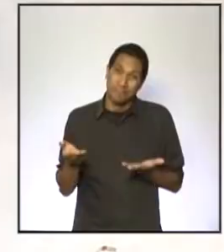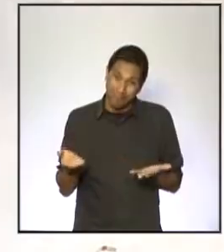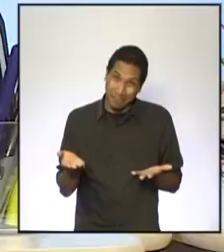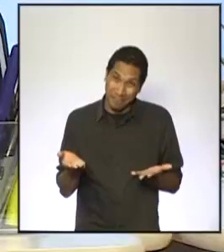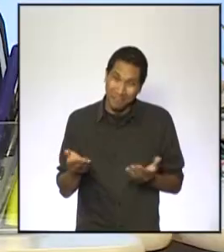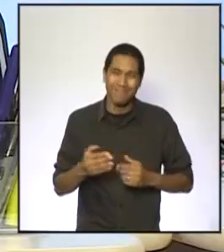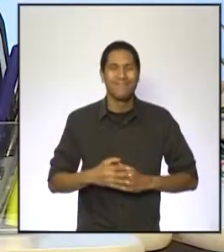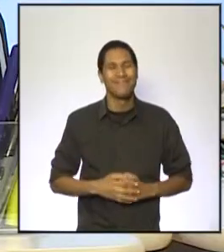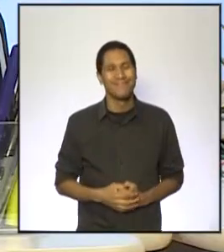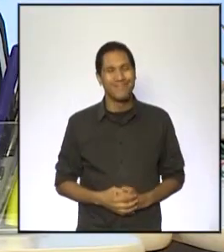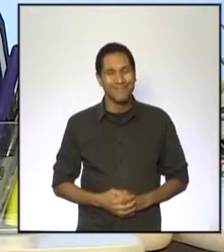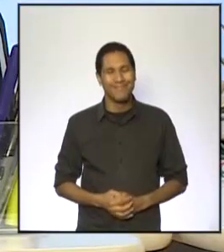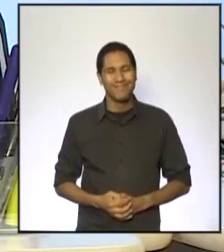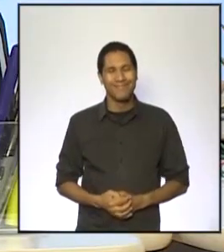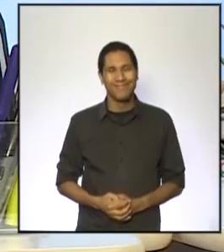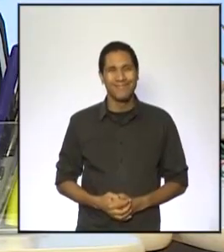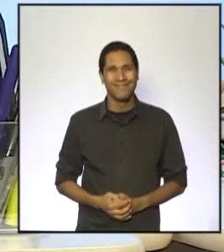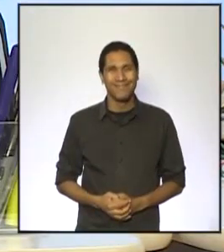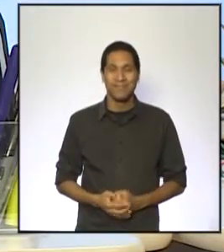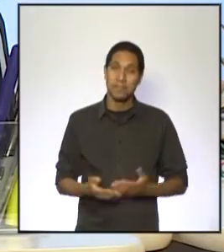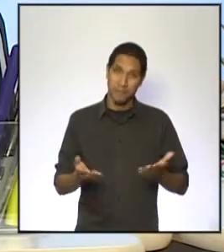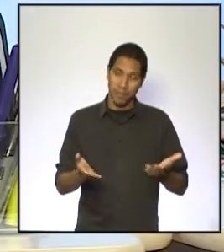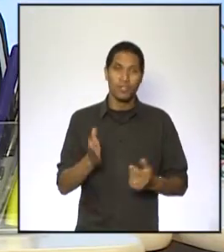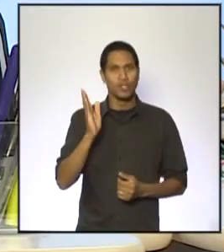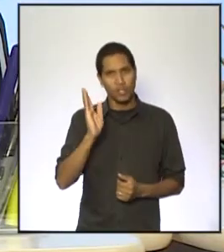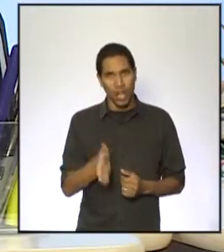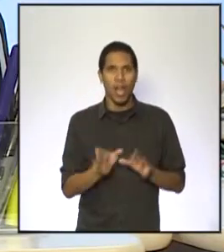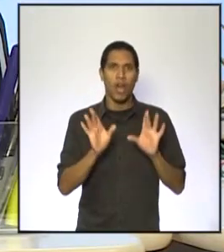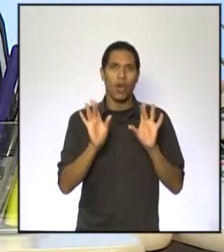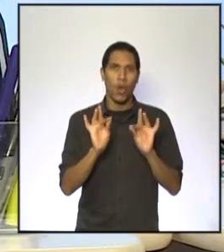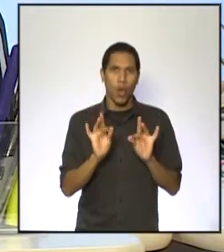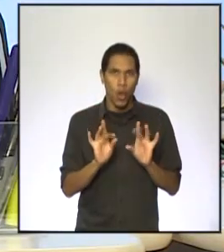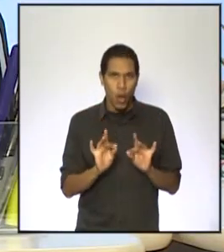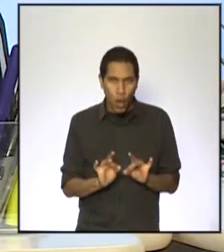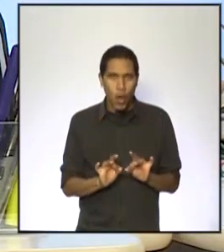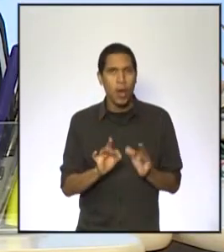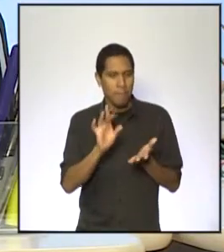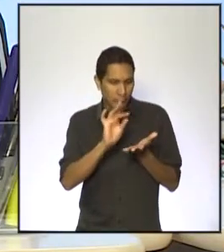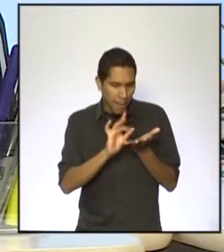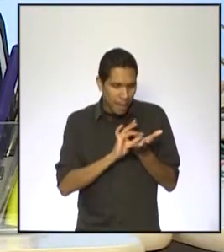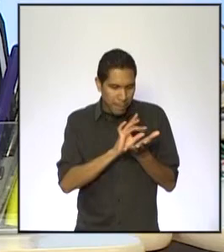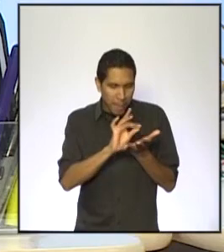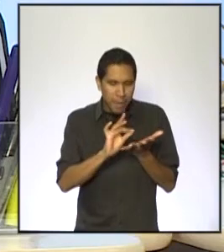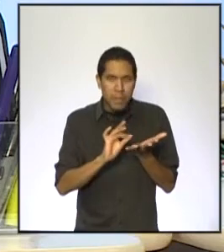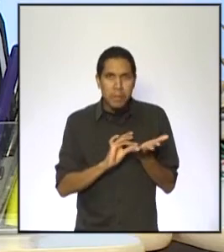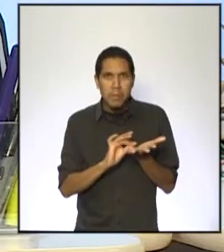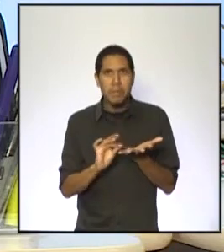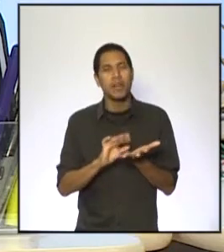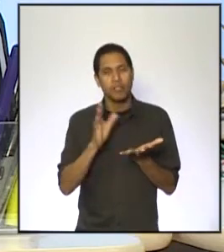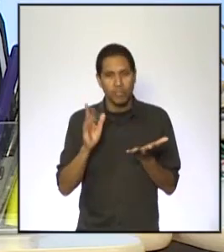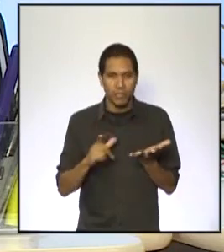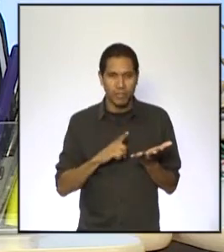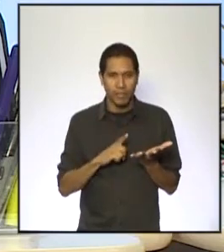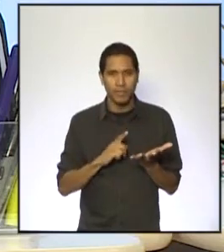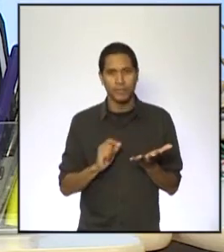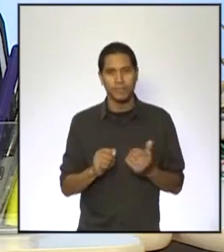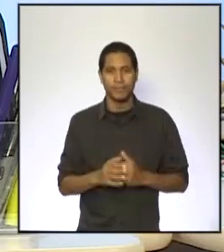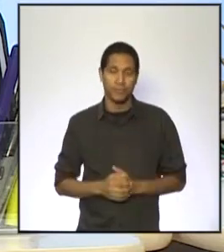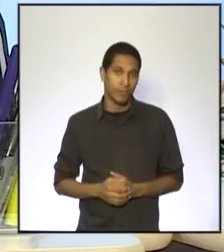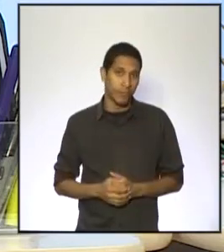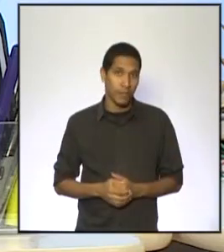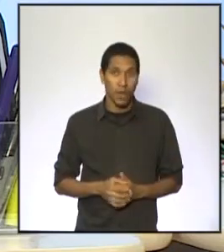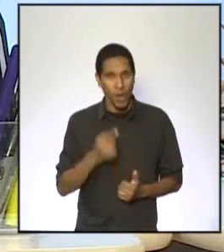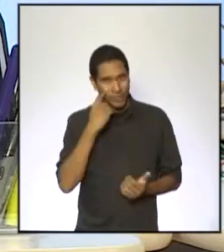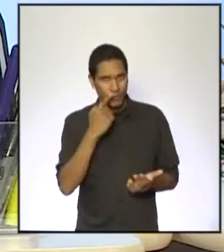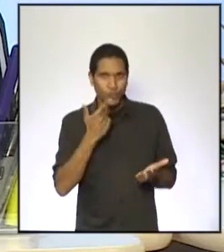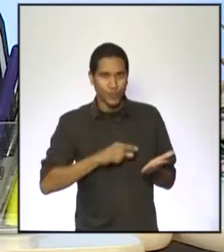Bom, agora que, então, eu já colei a minha mão, vou aqui reforçar, olha, uma caiu. Isso pode